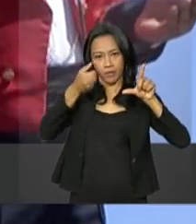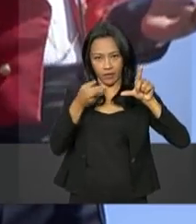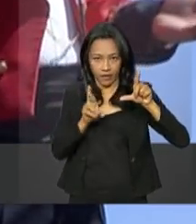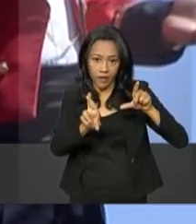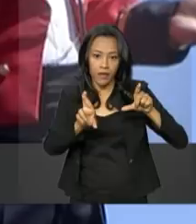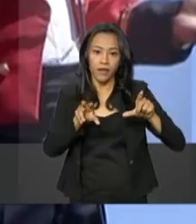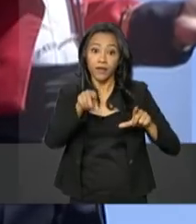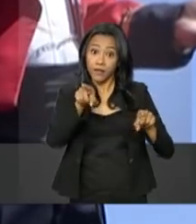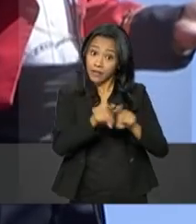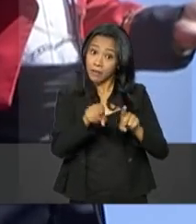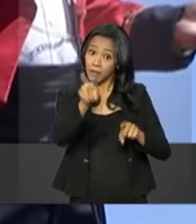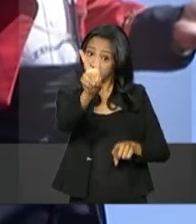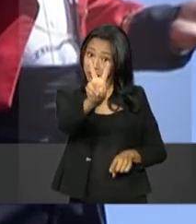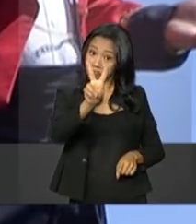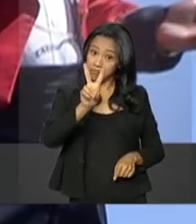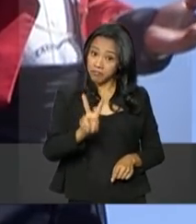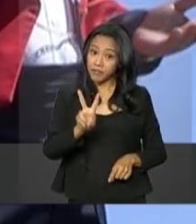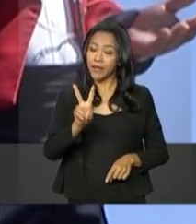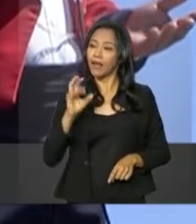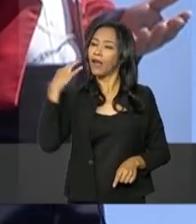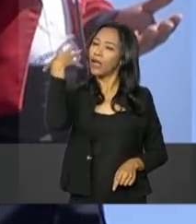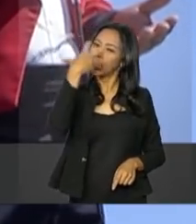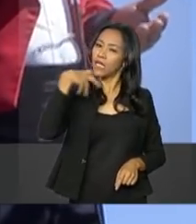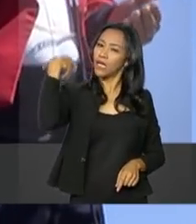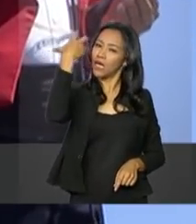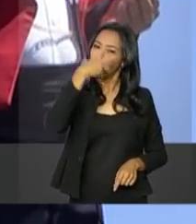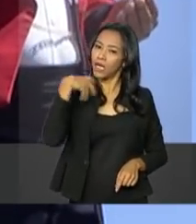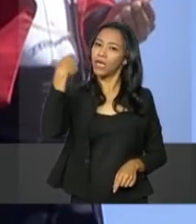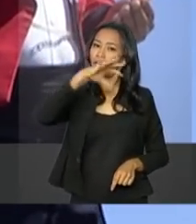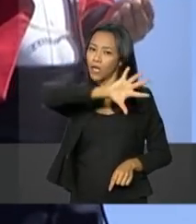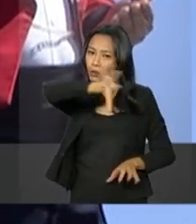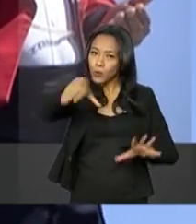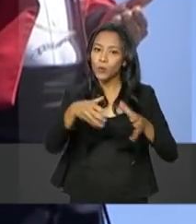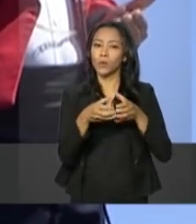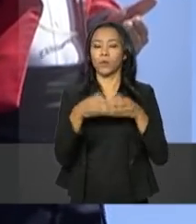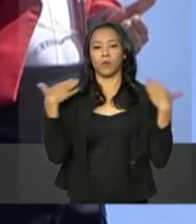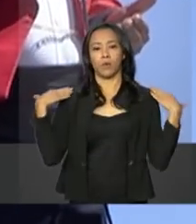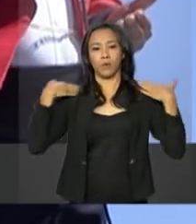o casal de cantores aí do Corpo de Fuzileiros Navais